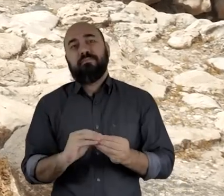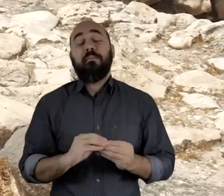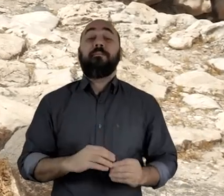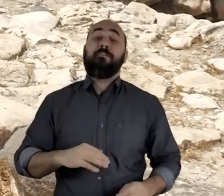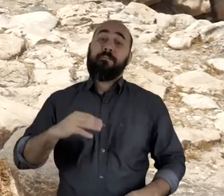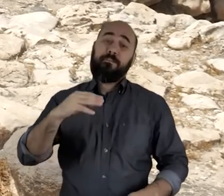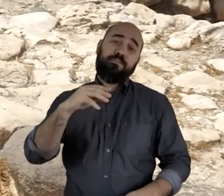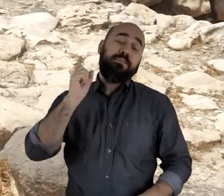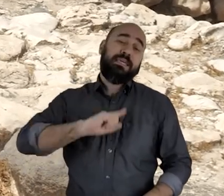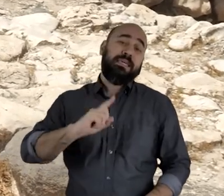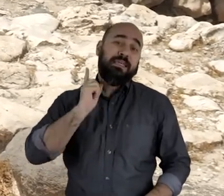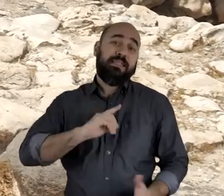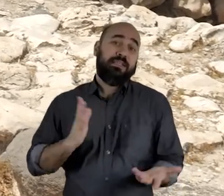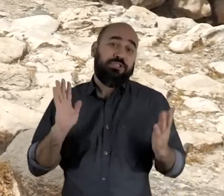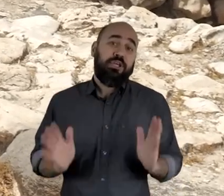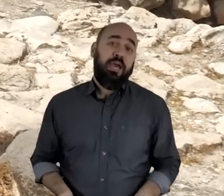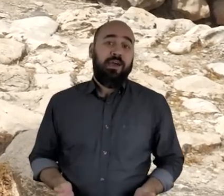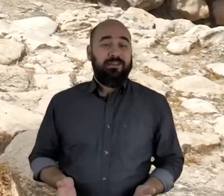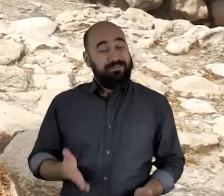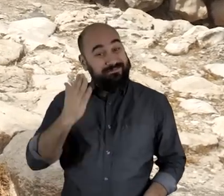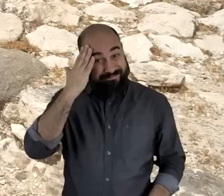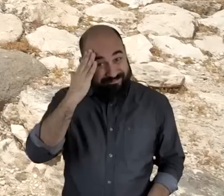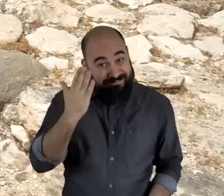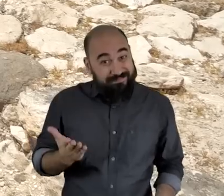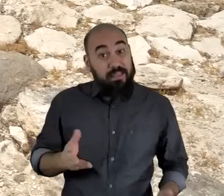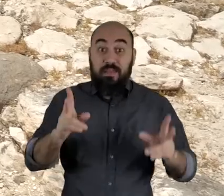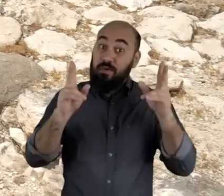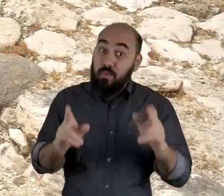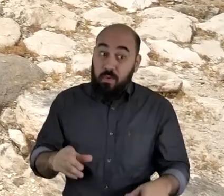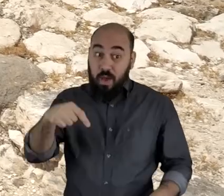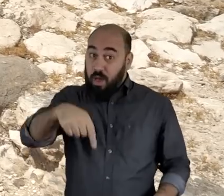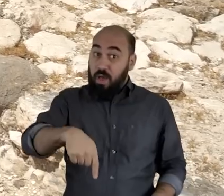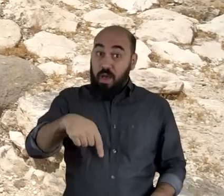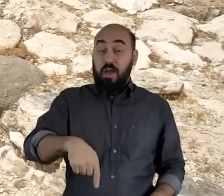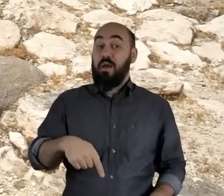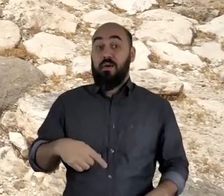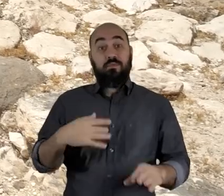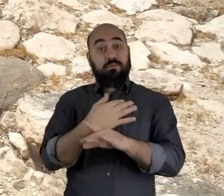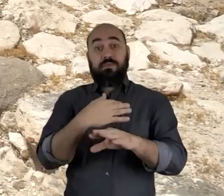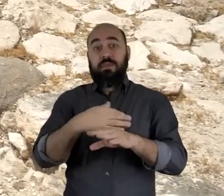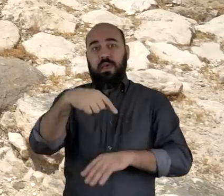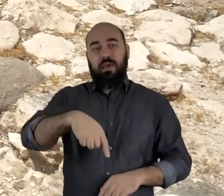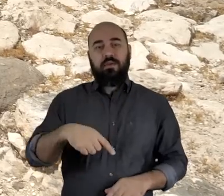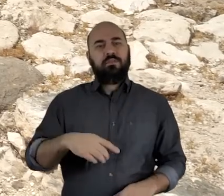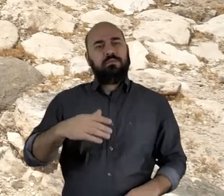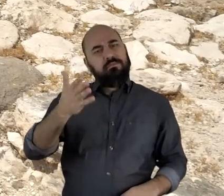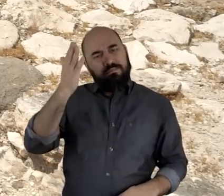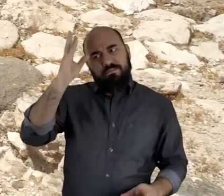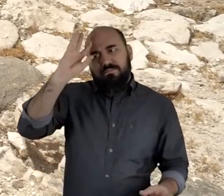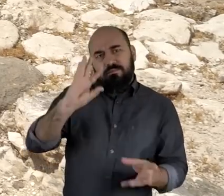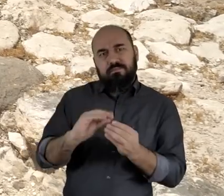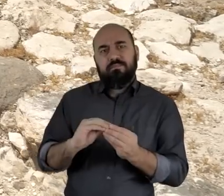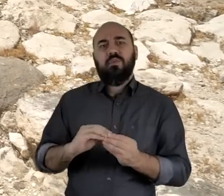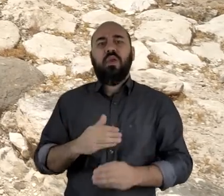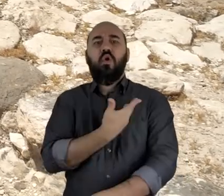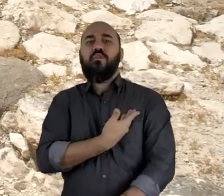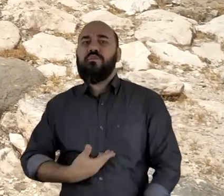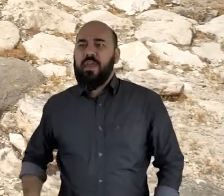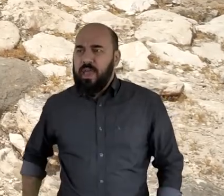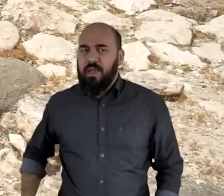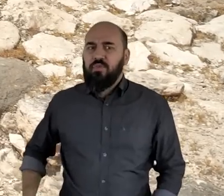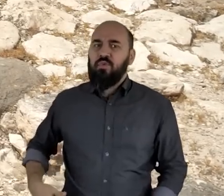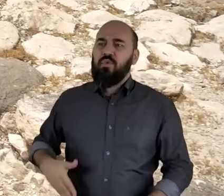mesma forma, na arqueologia, nós conseguimos, às vezes, perceber onde começa um reino e quando termina o outro,